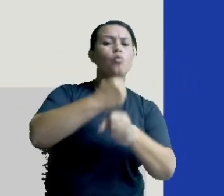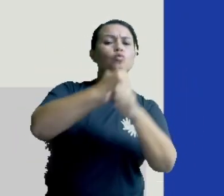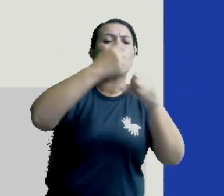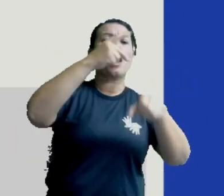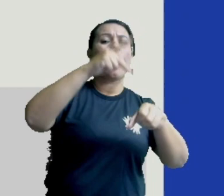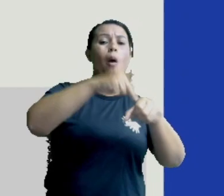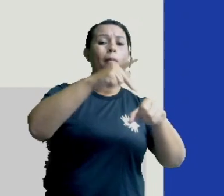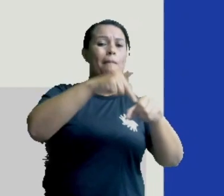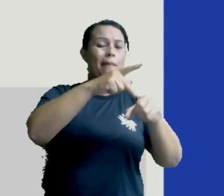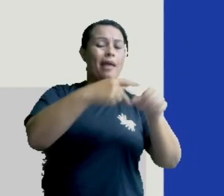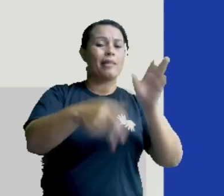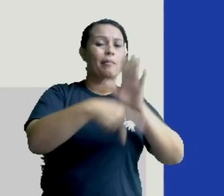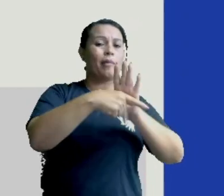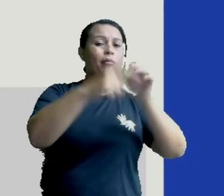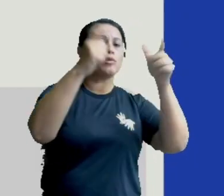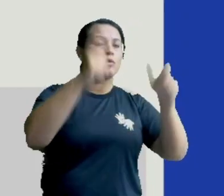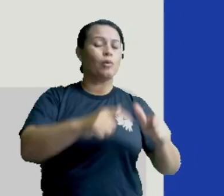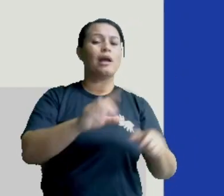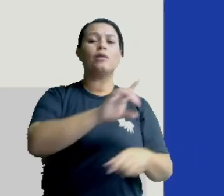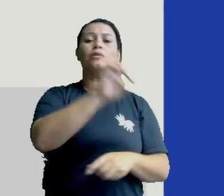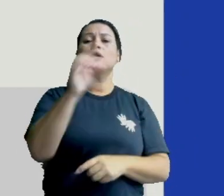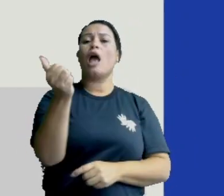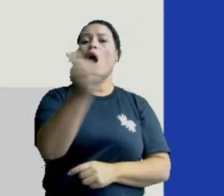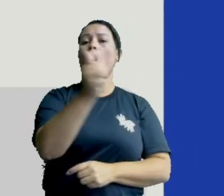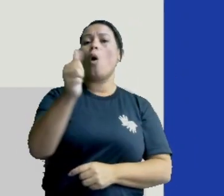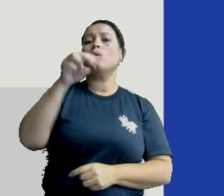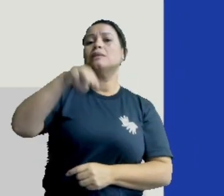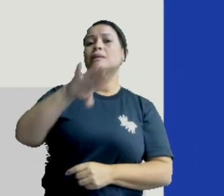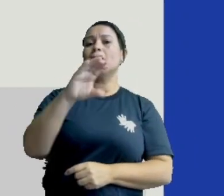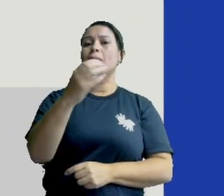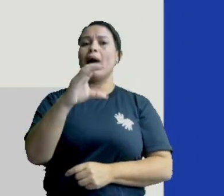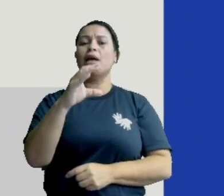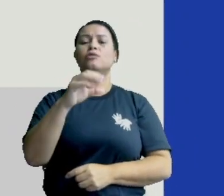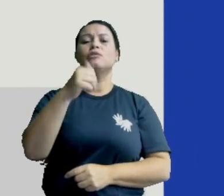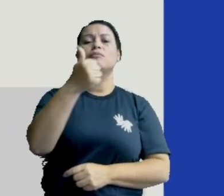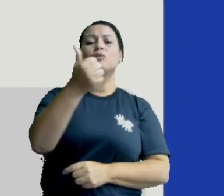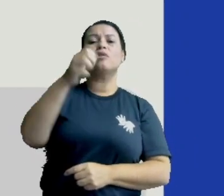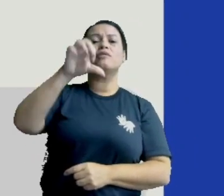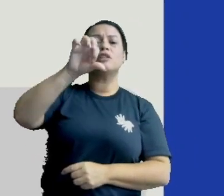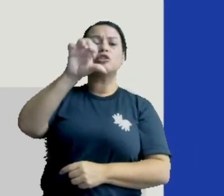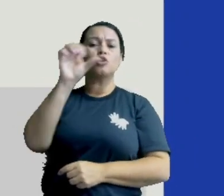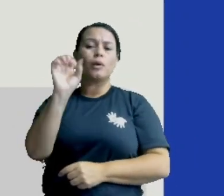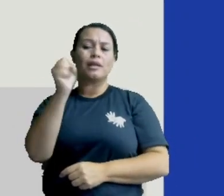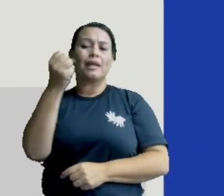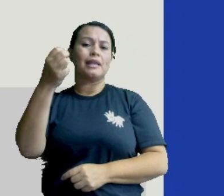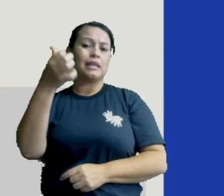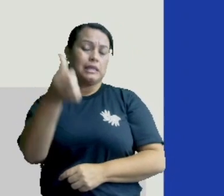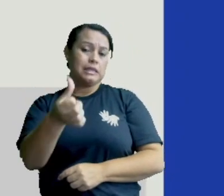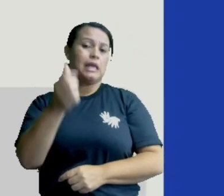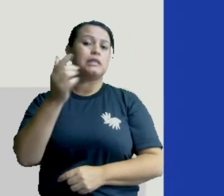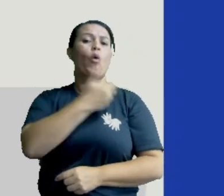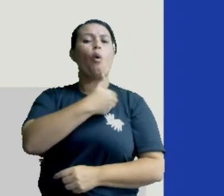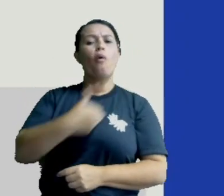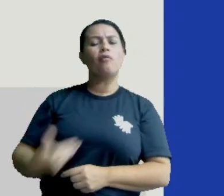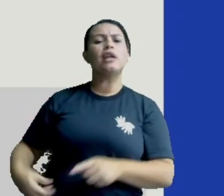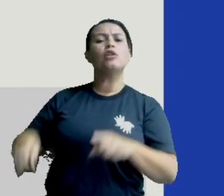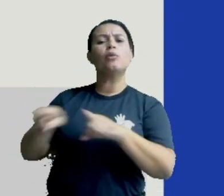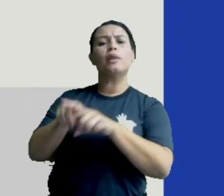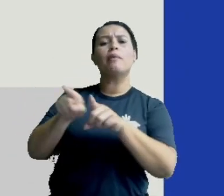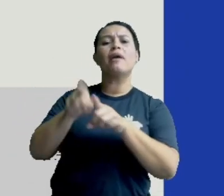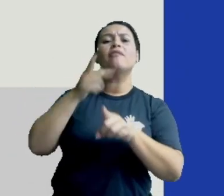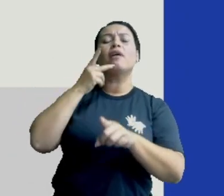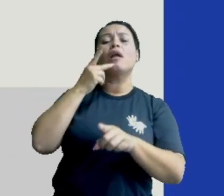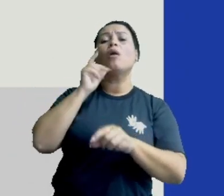local. E em 11 de março de 1986, o governador estadual homologou o tombamento do